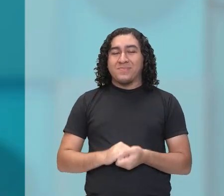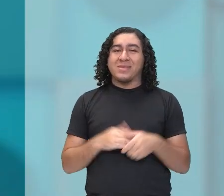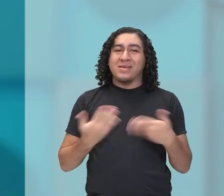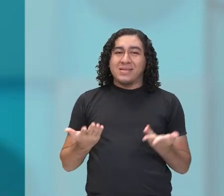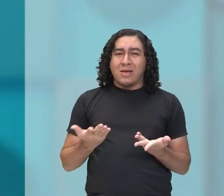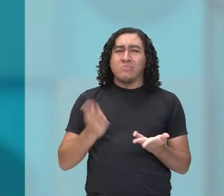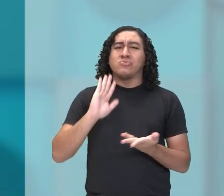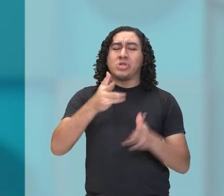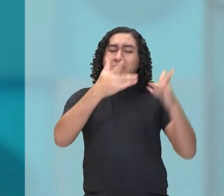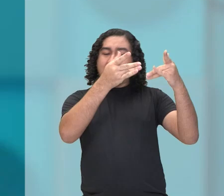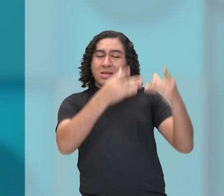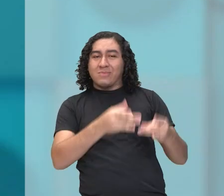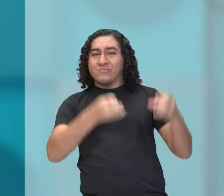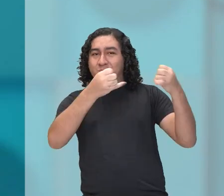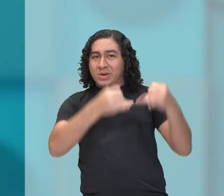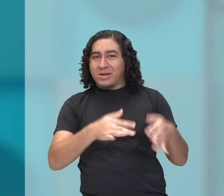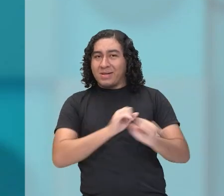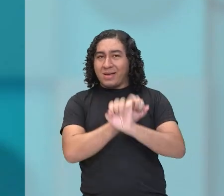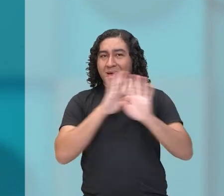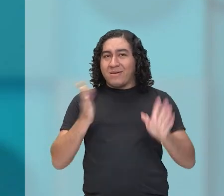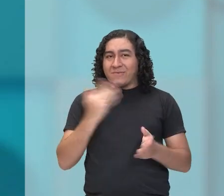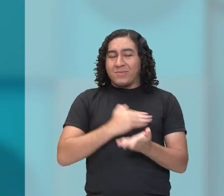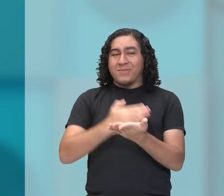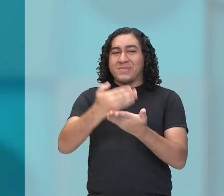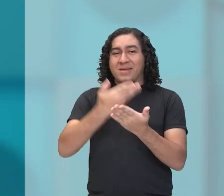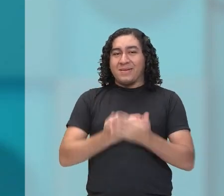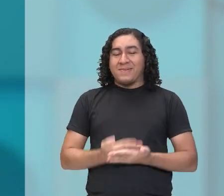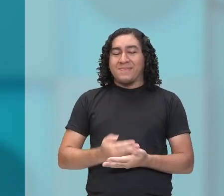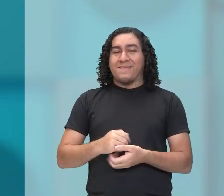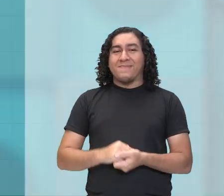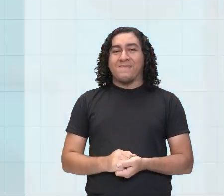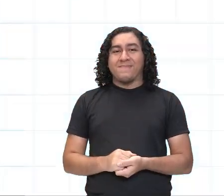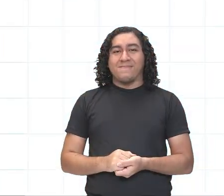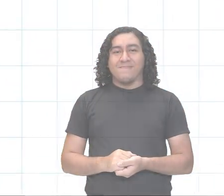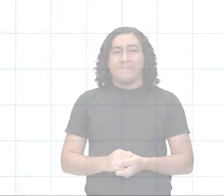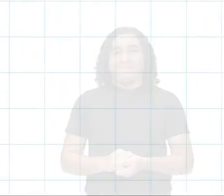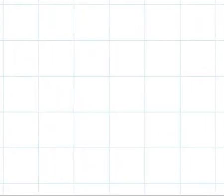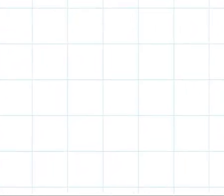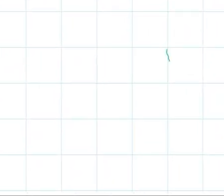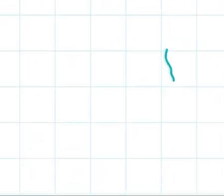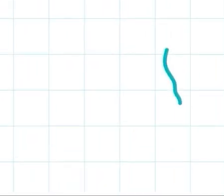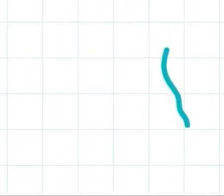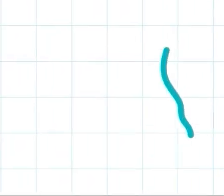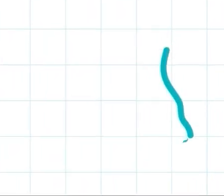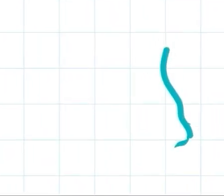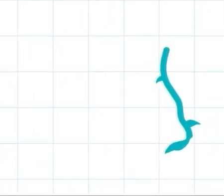com este plano de trabalho em vista, vamos a esta aula.